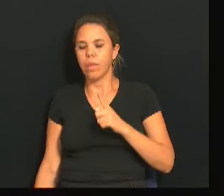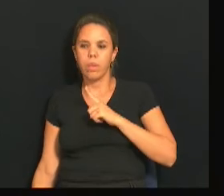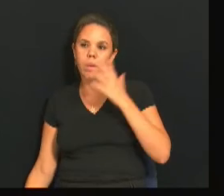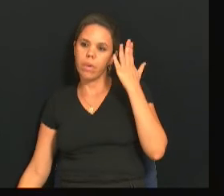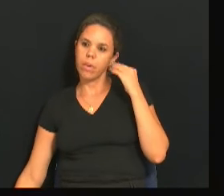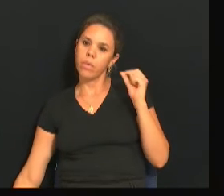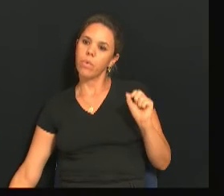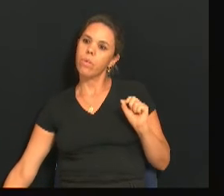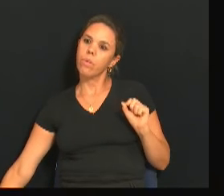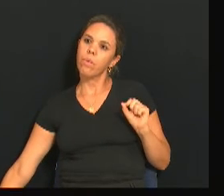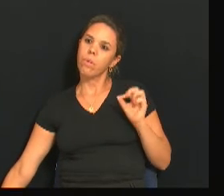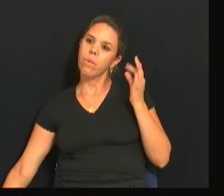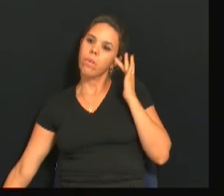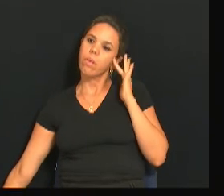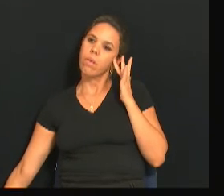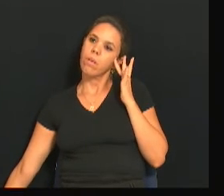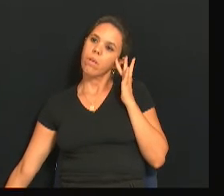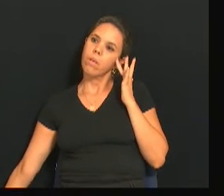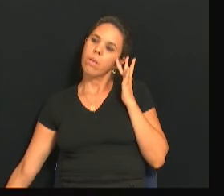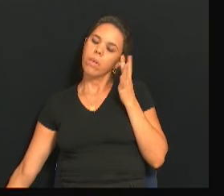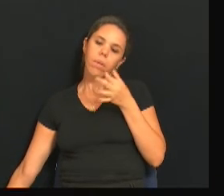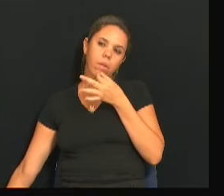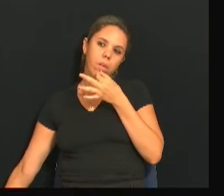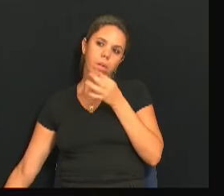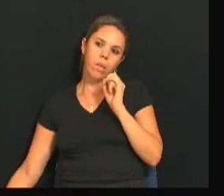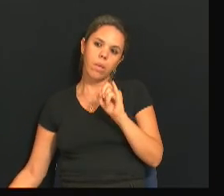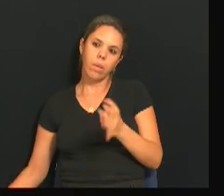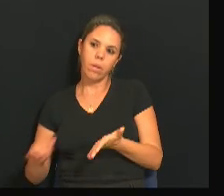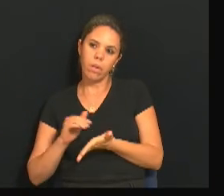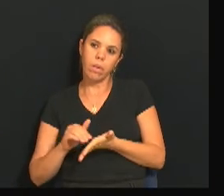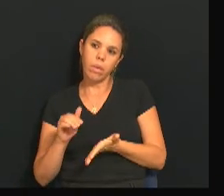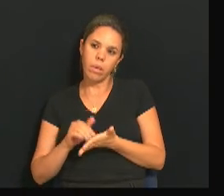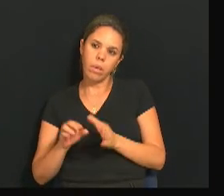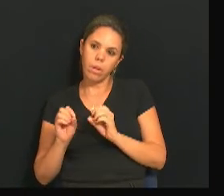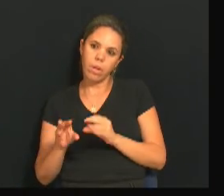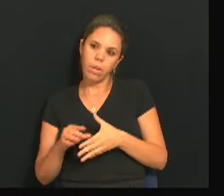saber se a Secretaria Municipal de Educação